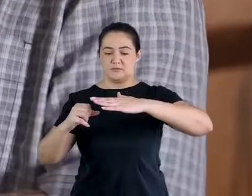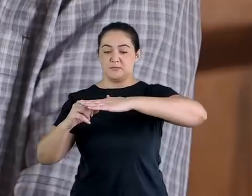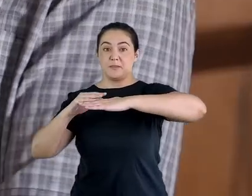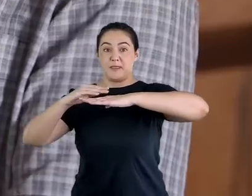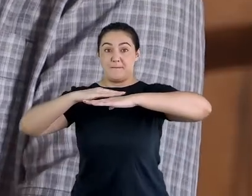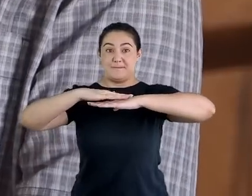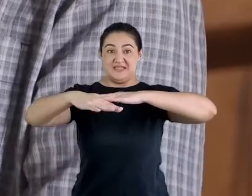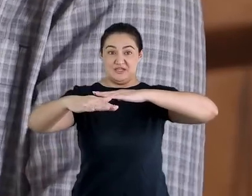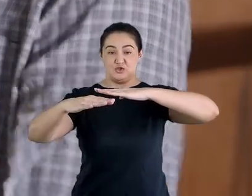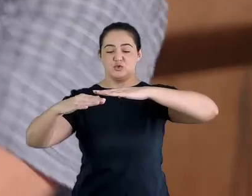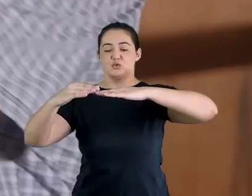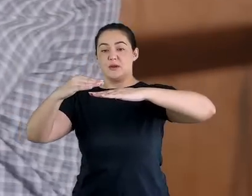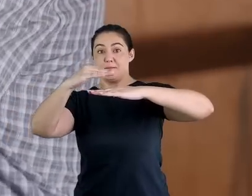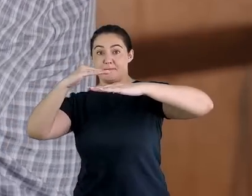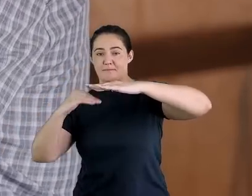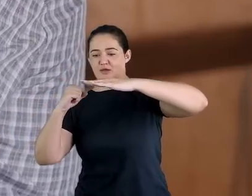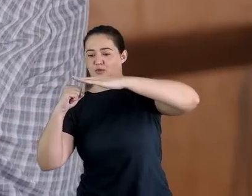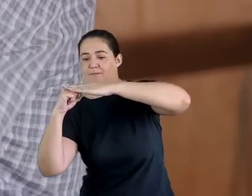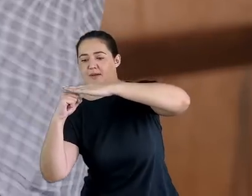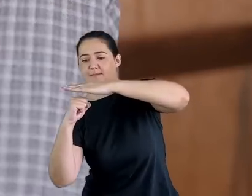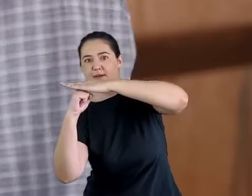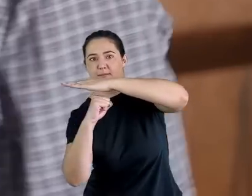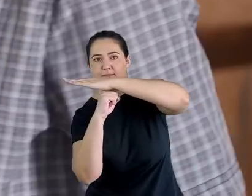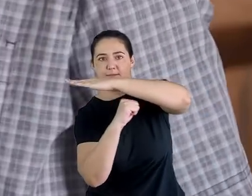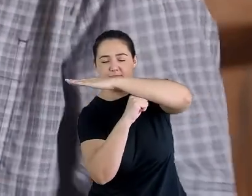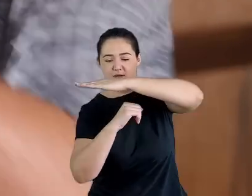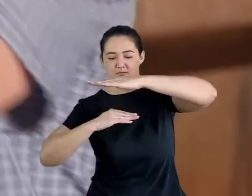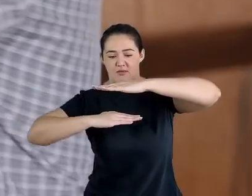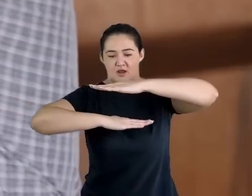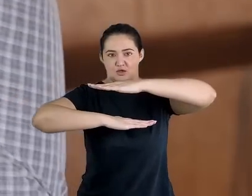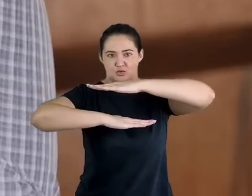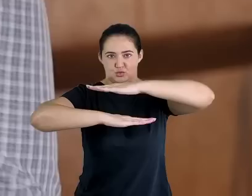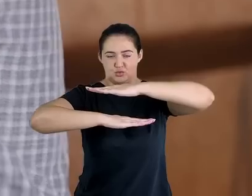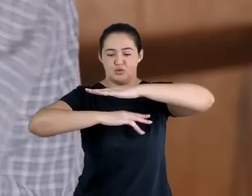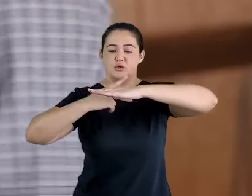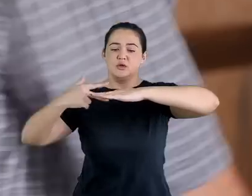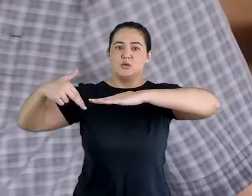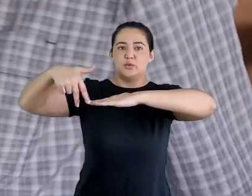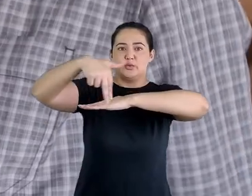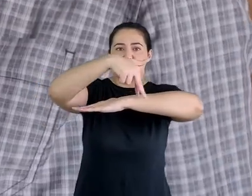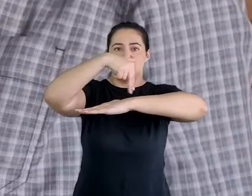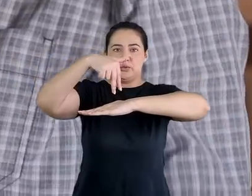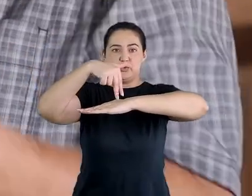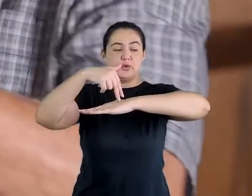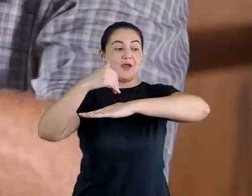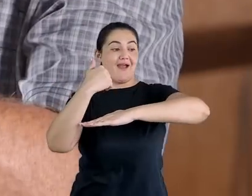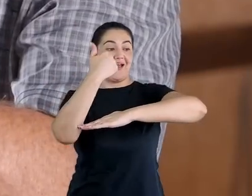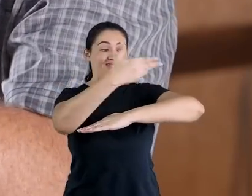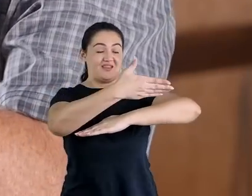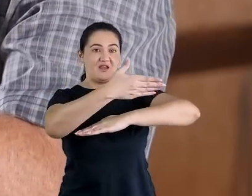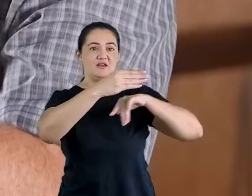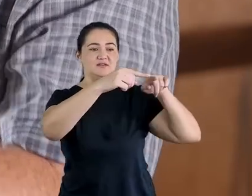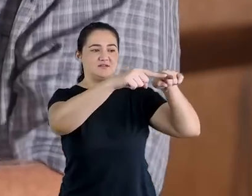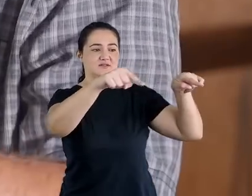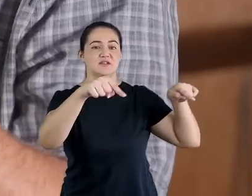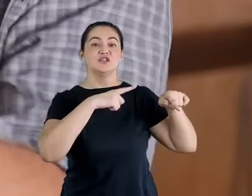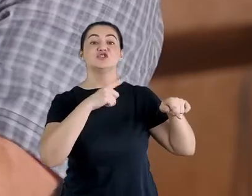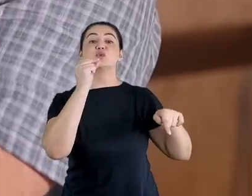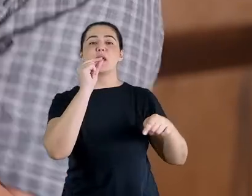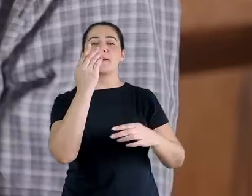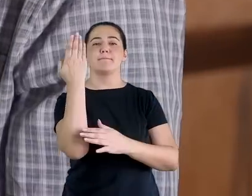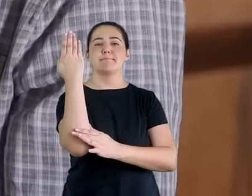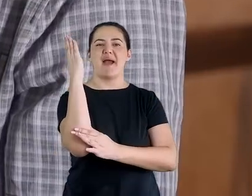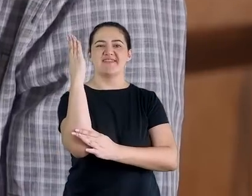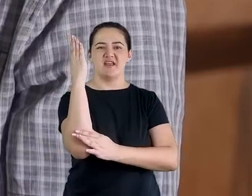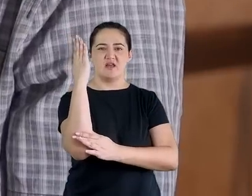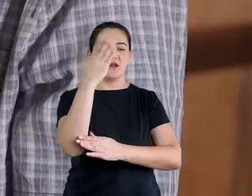Um piso duplo com essas pequenas colunas. E logo atrás de você está o lugar onde estava a fornalha,